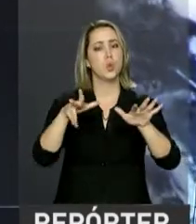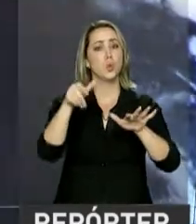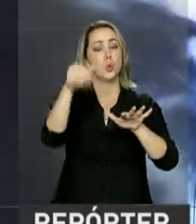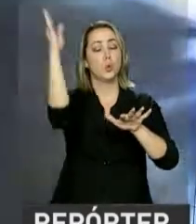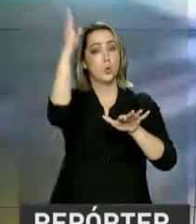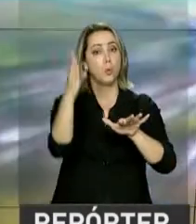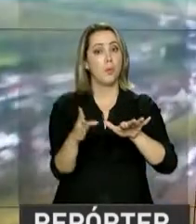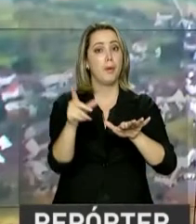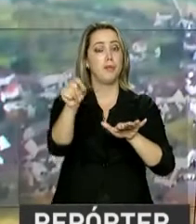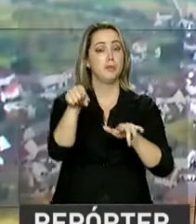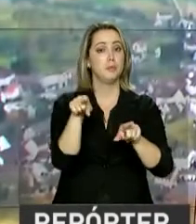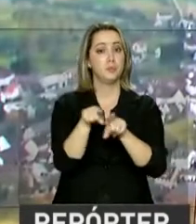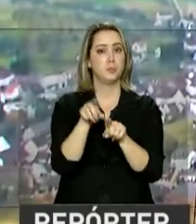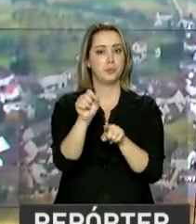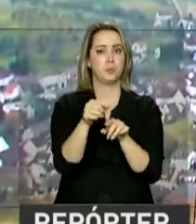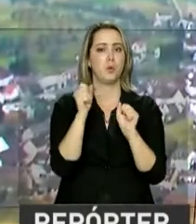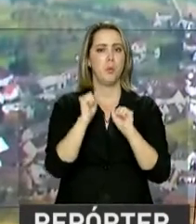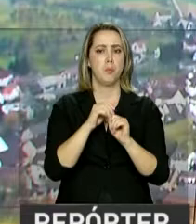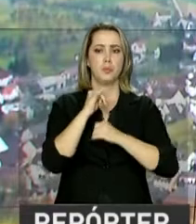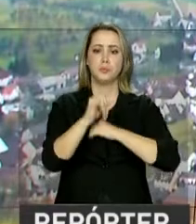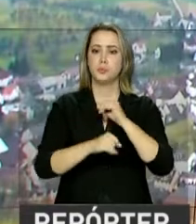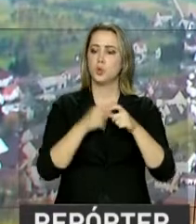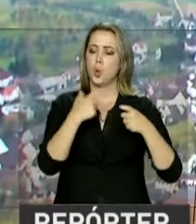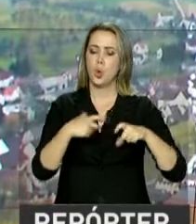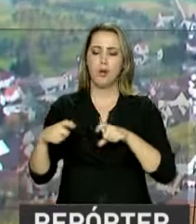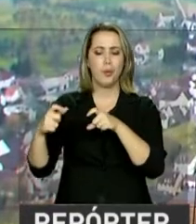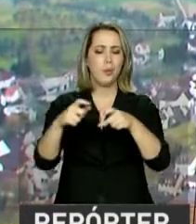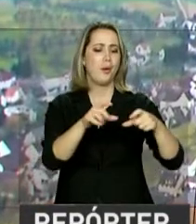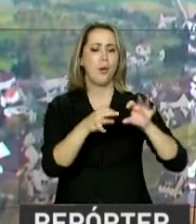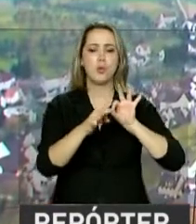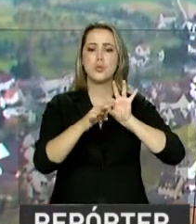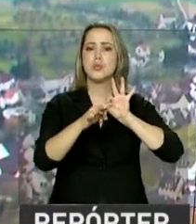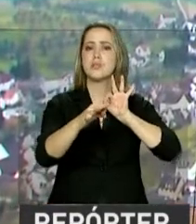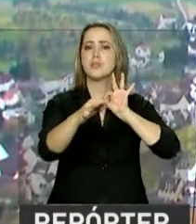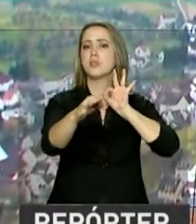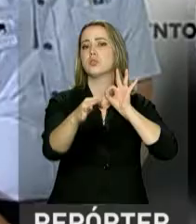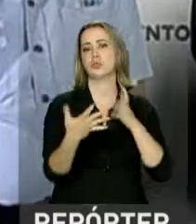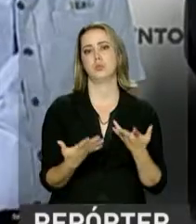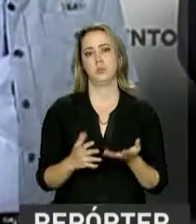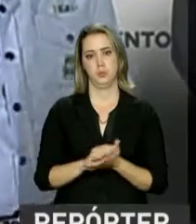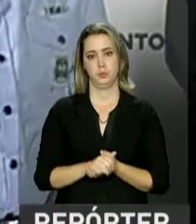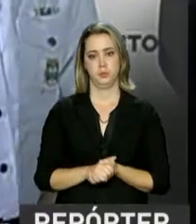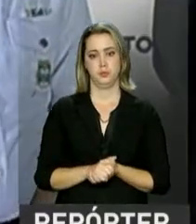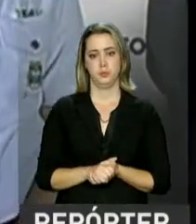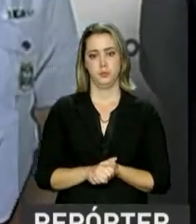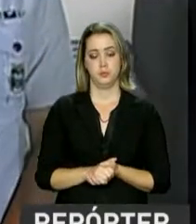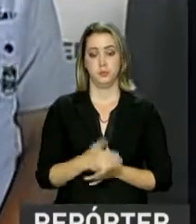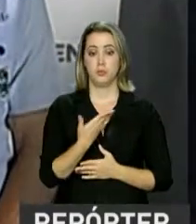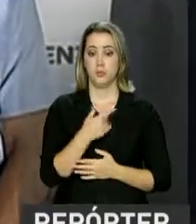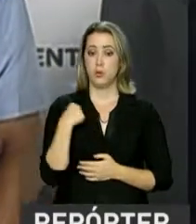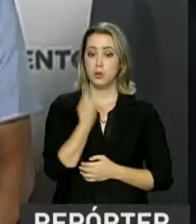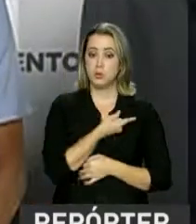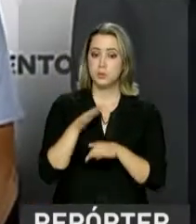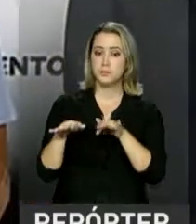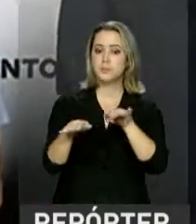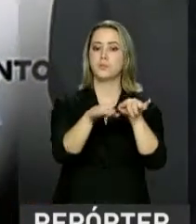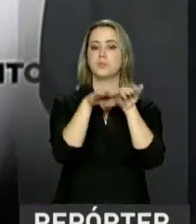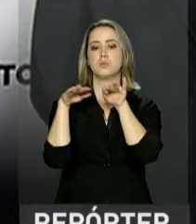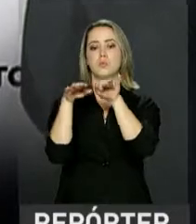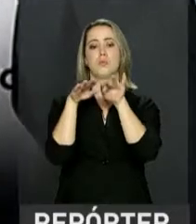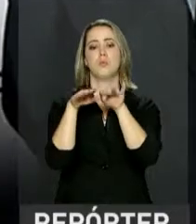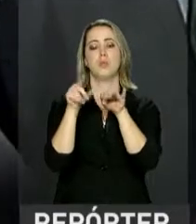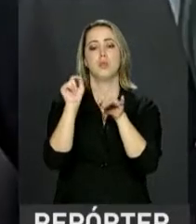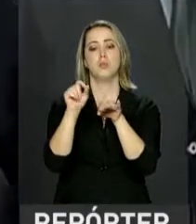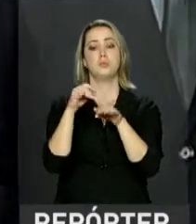acesso a esse tipo de conexão em qualquer local do país sem exceções com isso nós vamos democratizar o